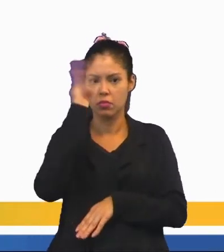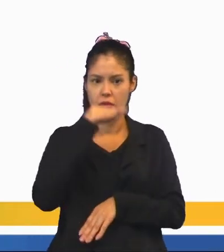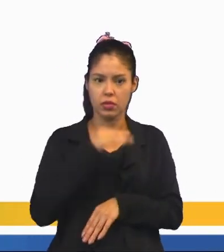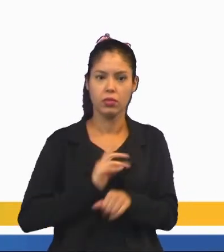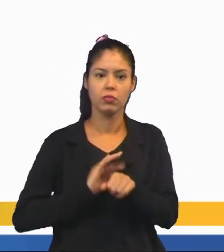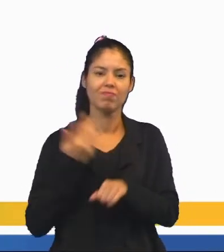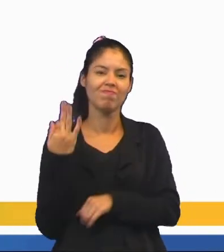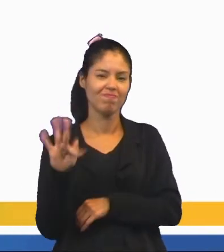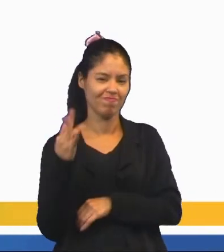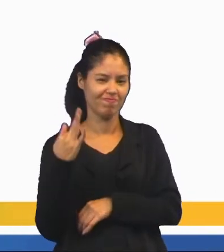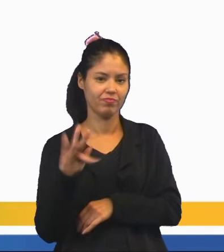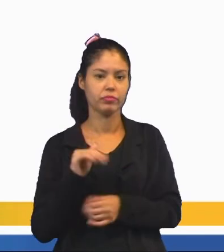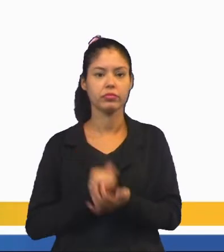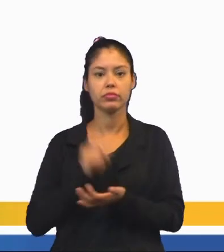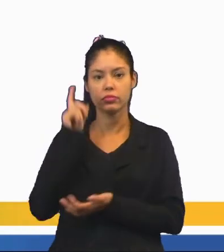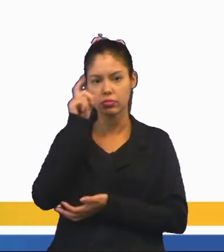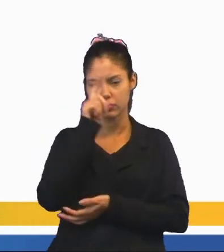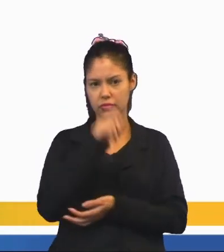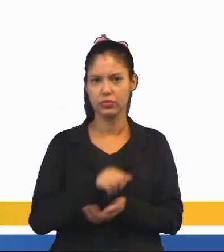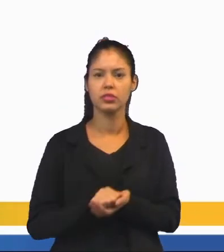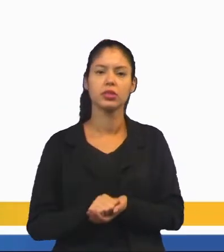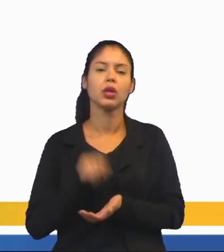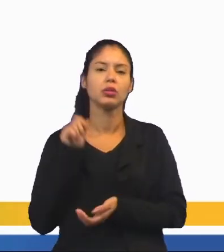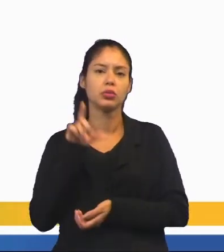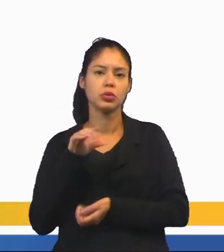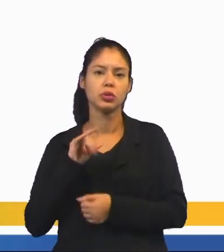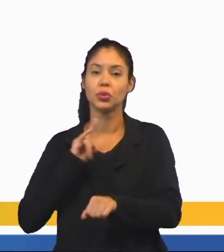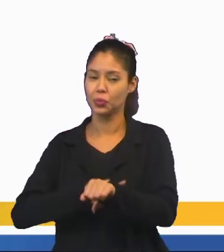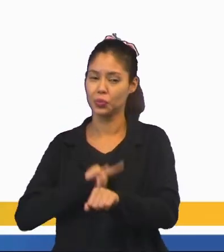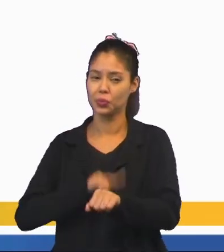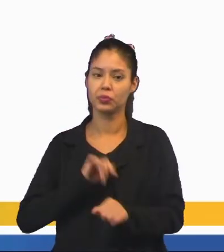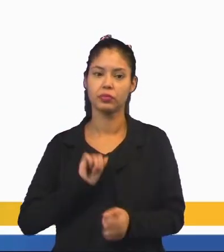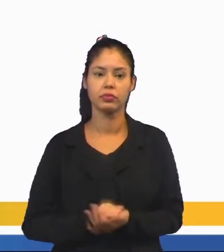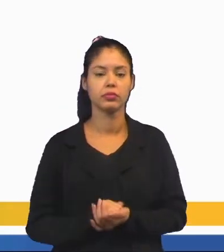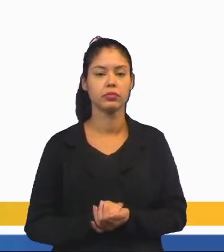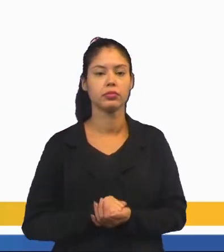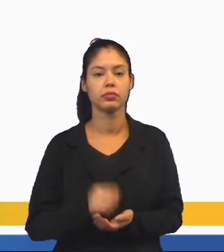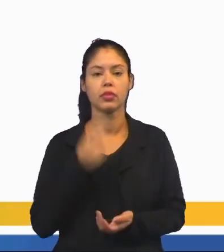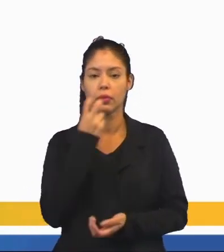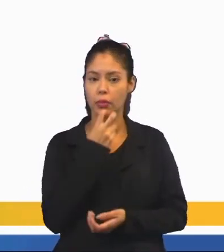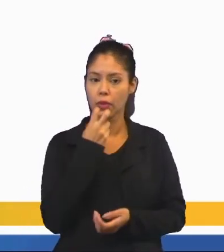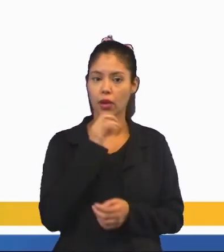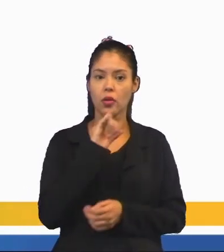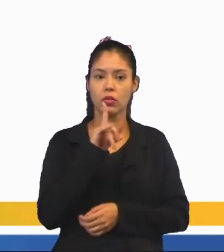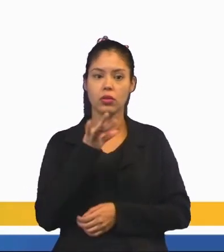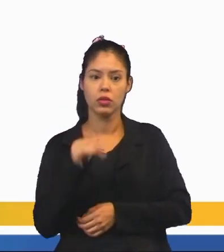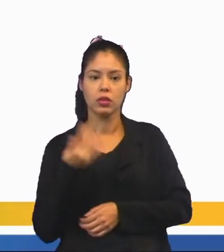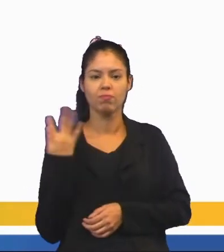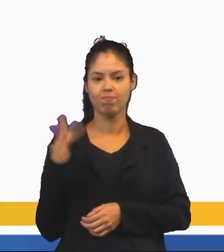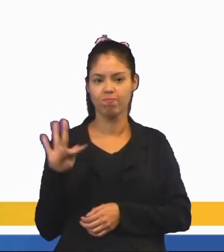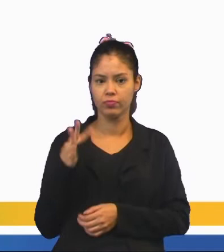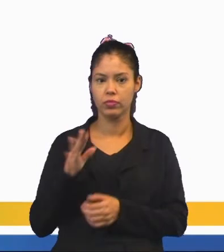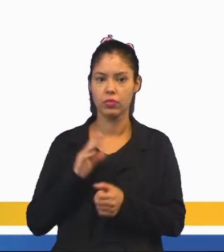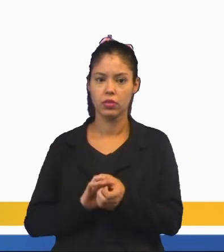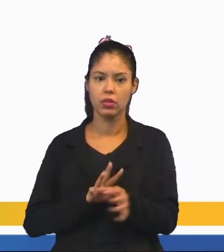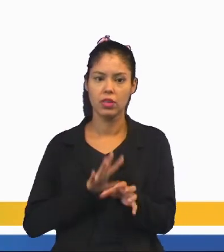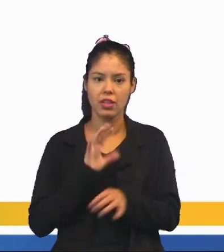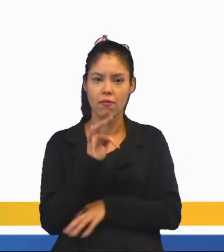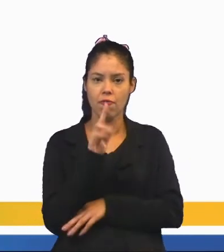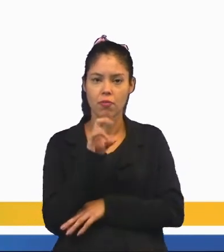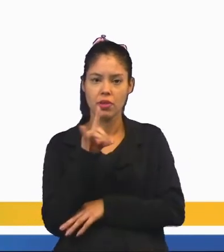dor musculares e dificuldades em urinar. Na região oral, ulcerações dolorosas,